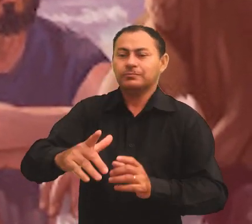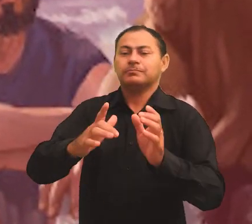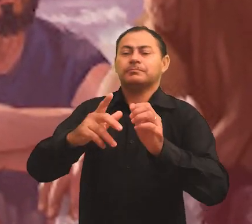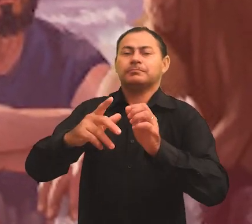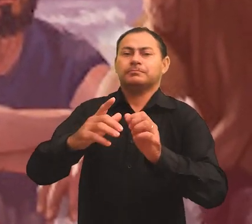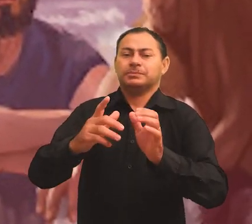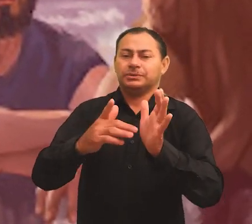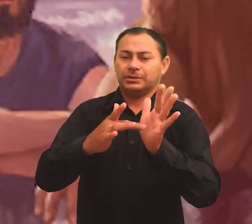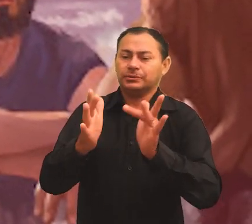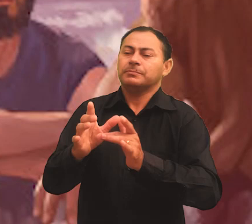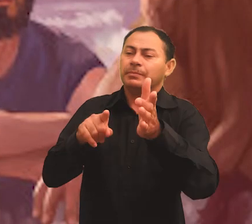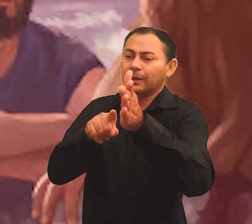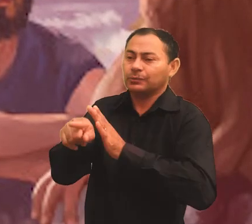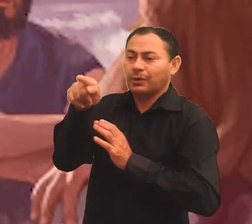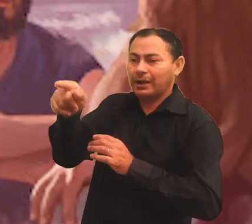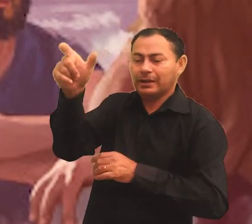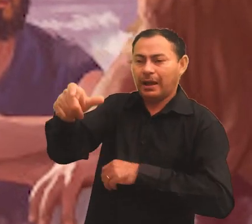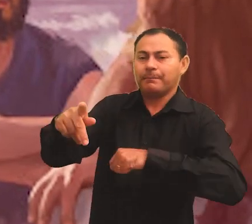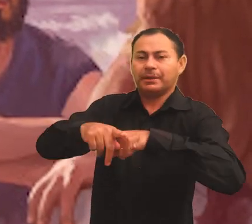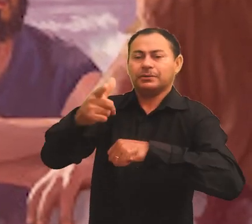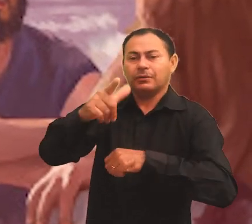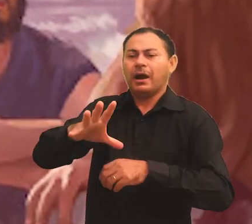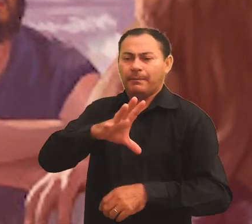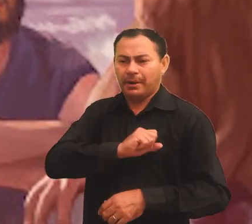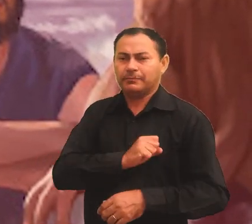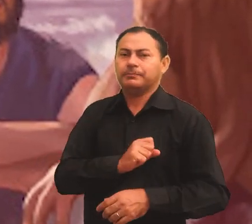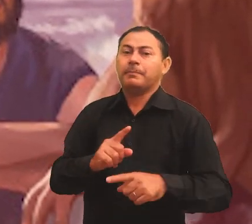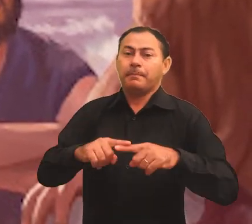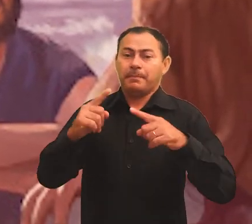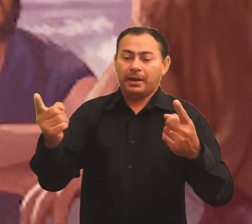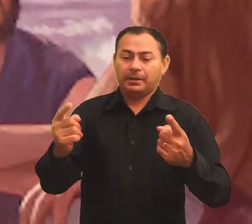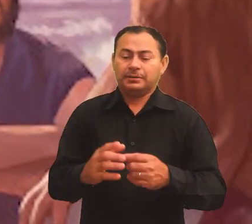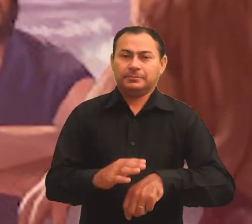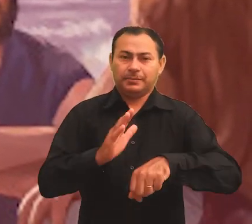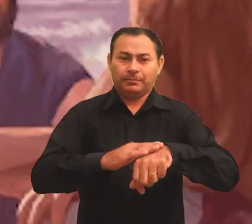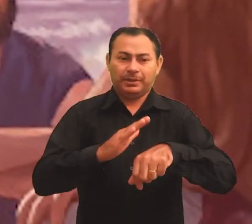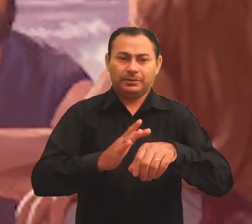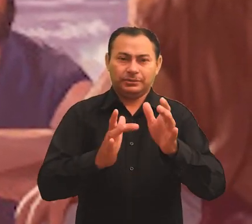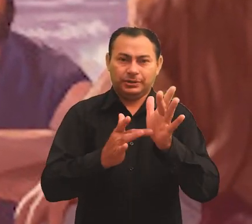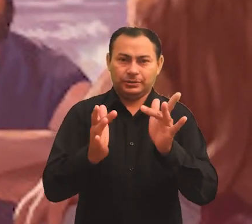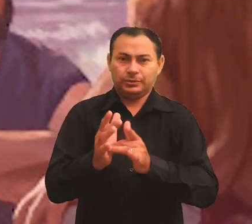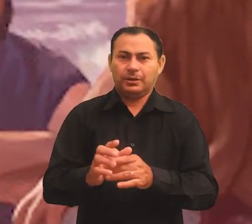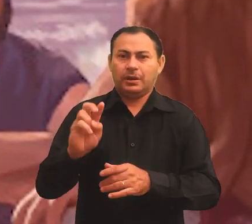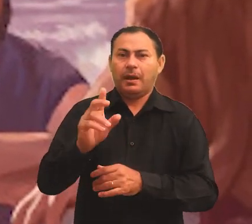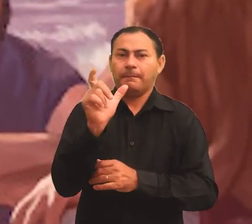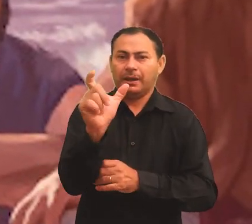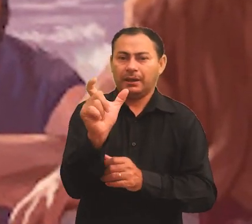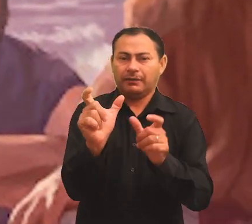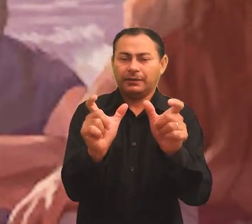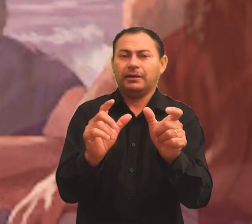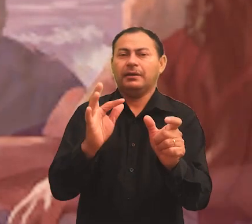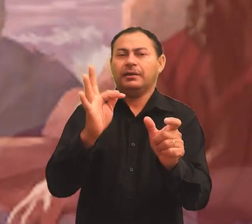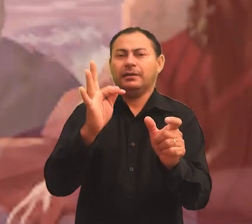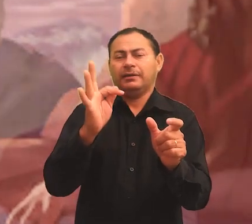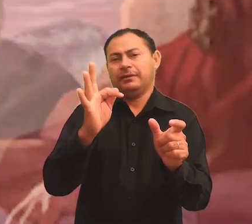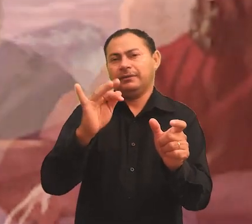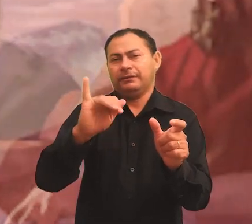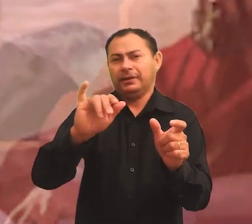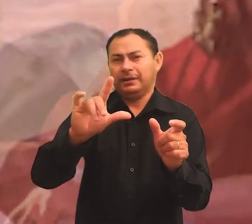Jesus perguntou a Pedro se ele o amava. Mas, desta vez, Jesus usou a palavra